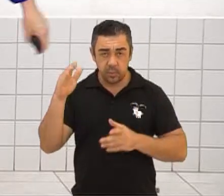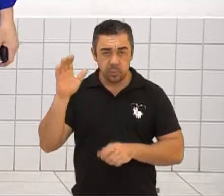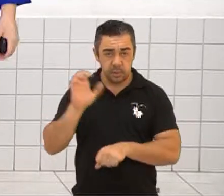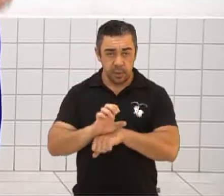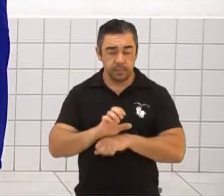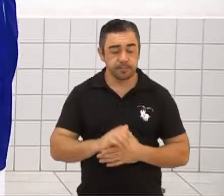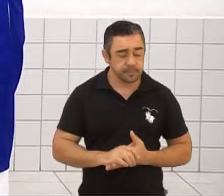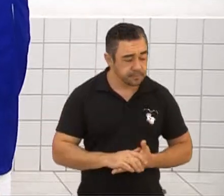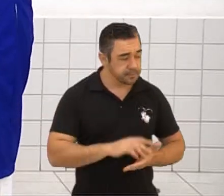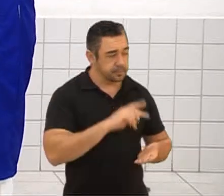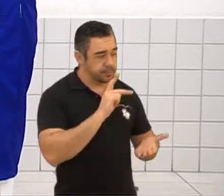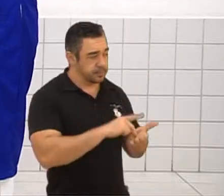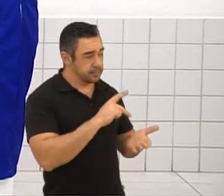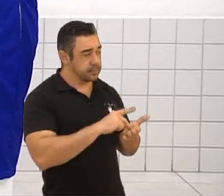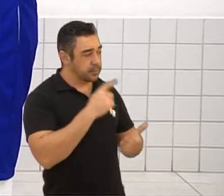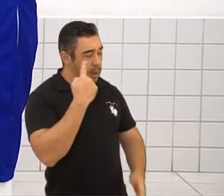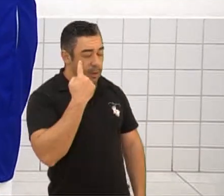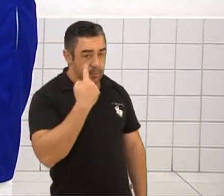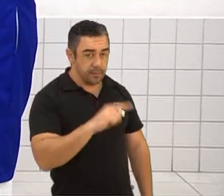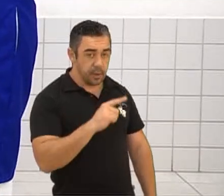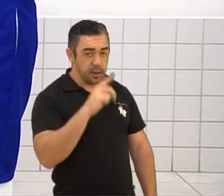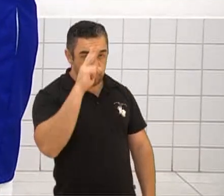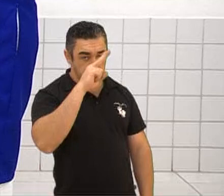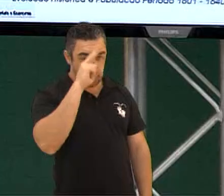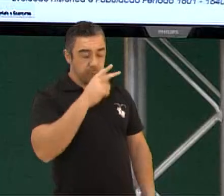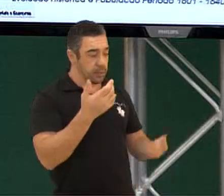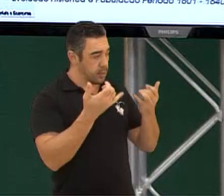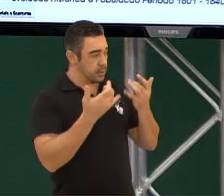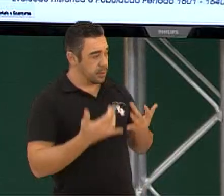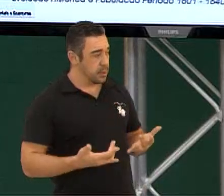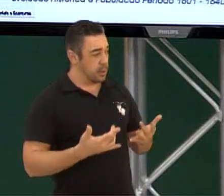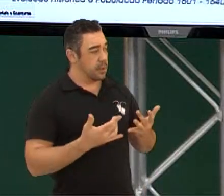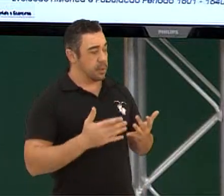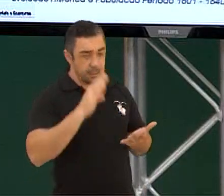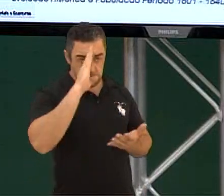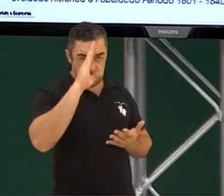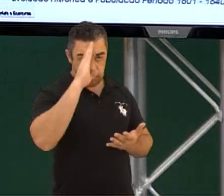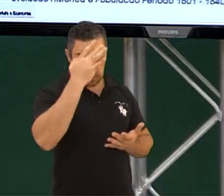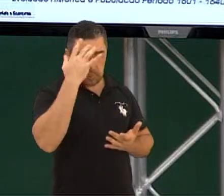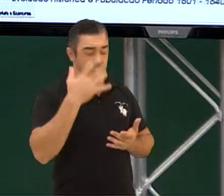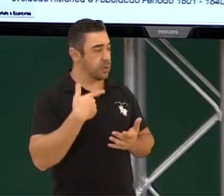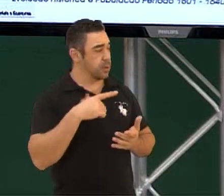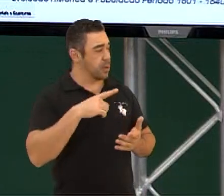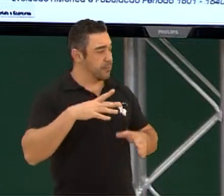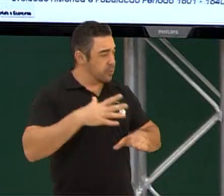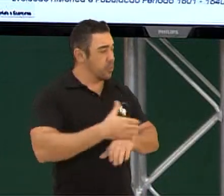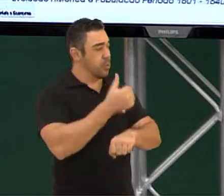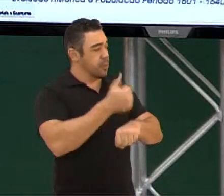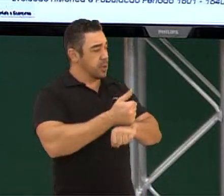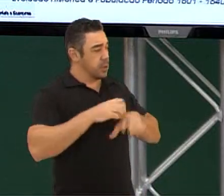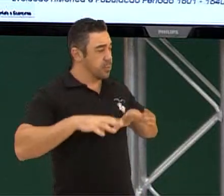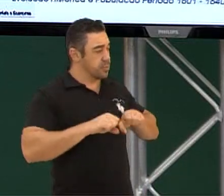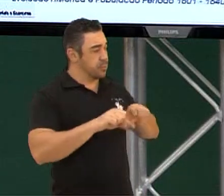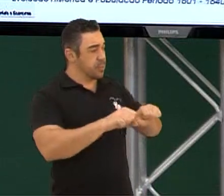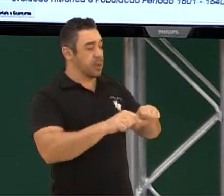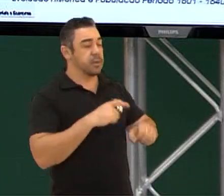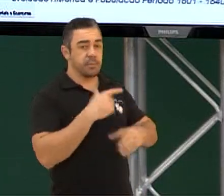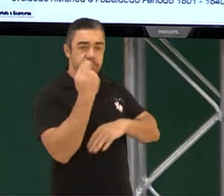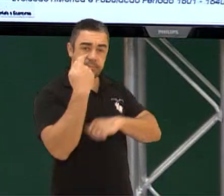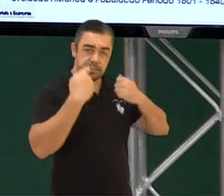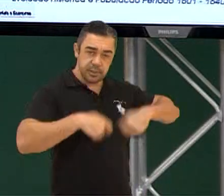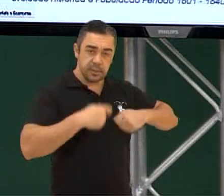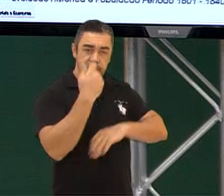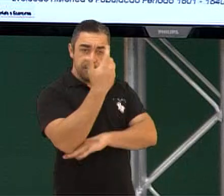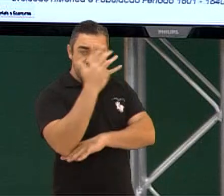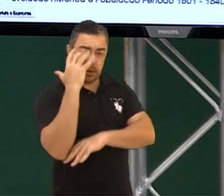Exato. E é importante a gente verificar essa questão histórica, né? Principalmente os desbravadores ali que tiveram que entrar na mata dentro, né? Tiveram que fazer. Hoje